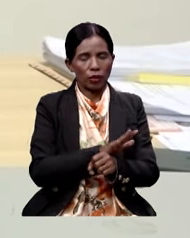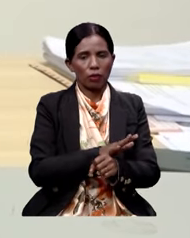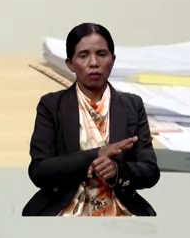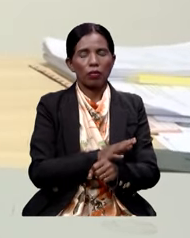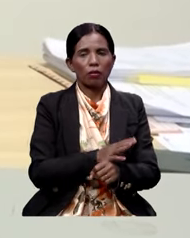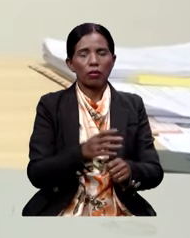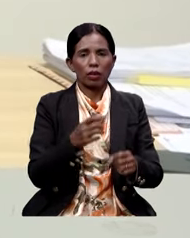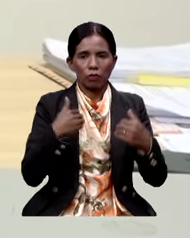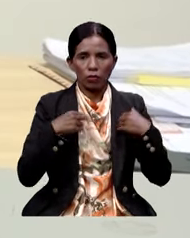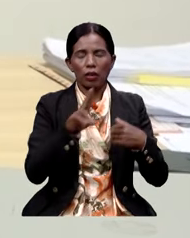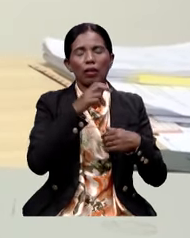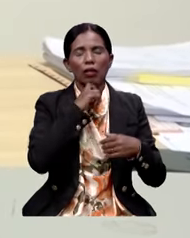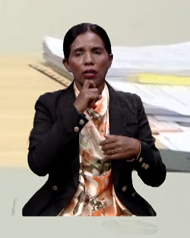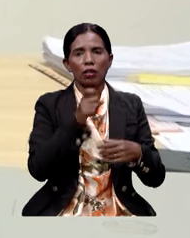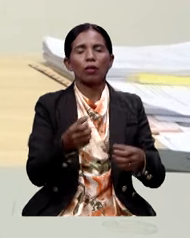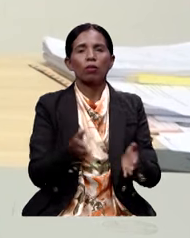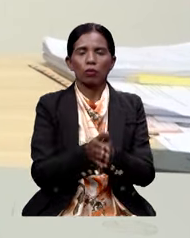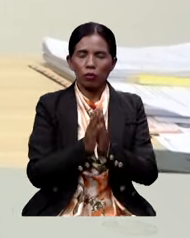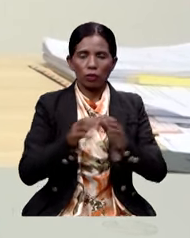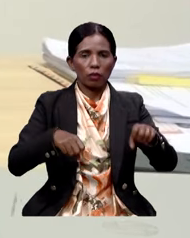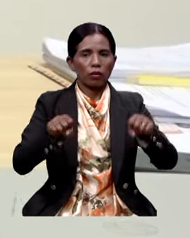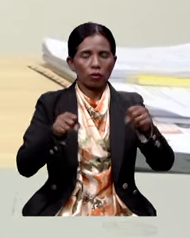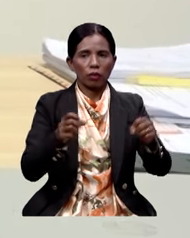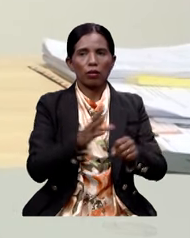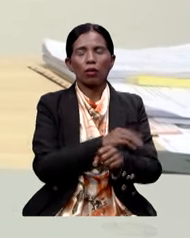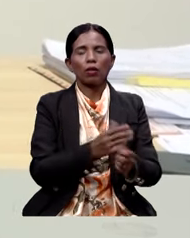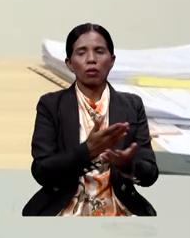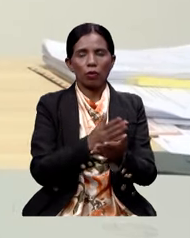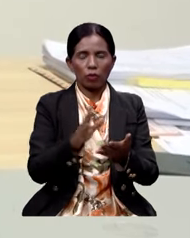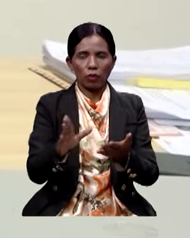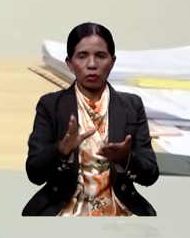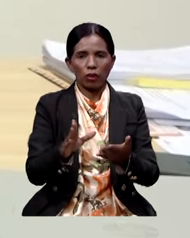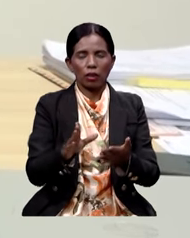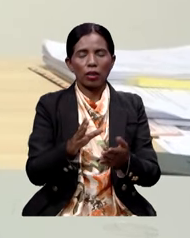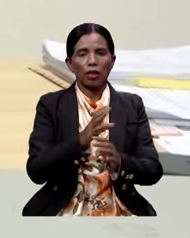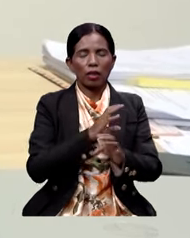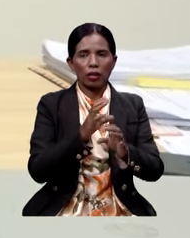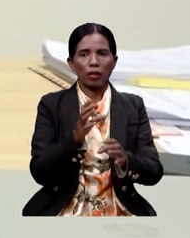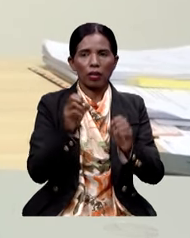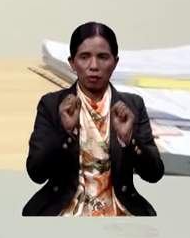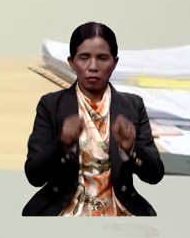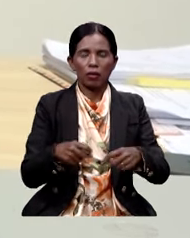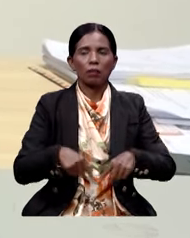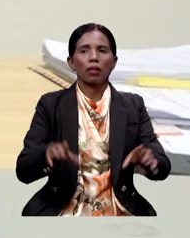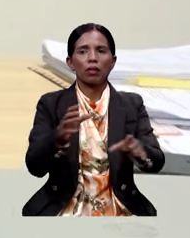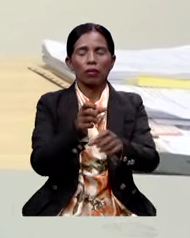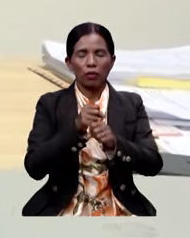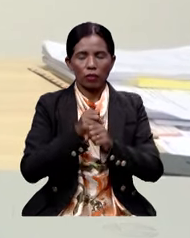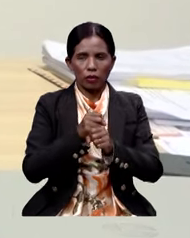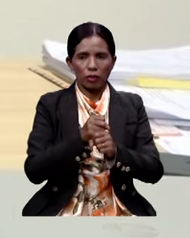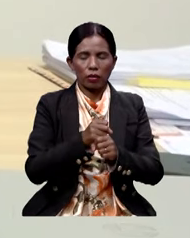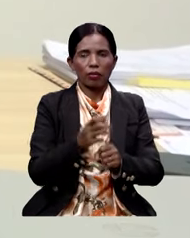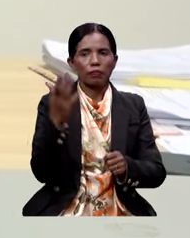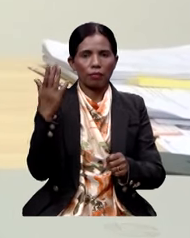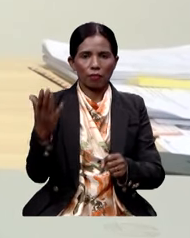maka husu baia condutores motorista ne bema clori tuntum ne o nia tuntum ne nine atu bele ba foti sapa matricula